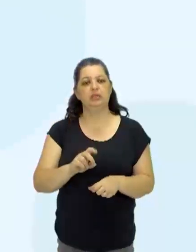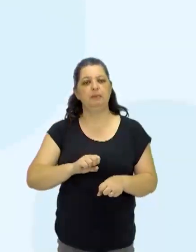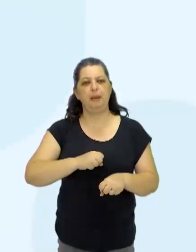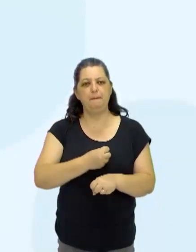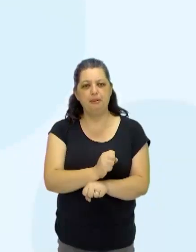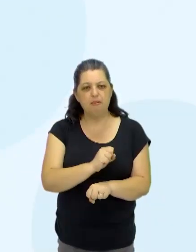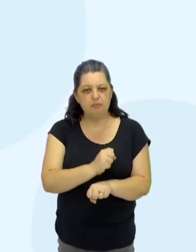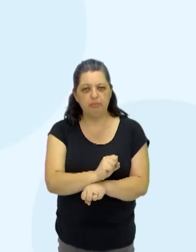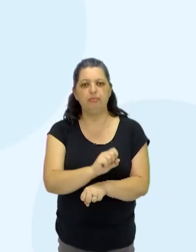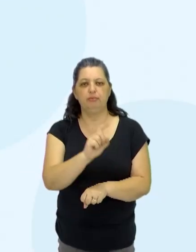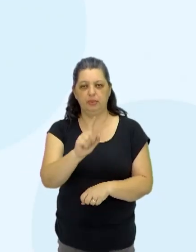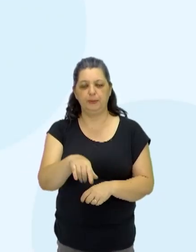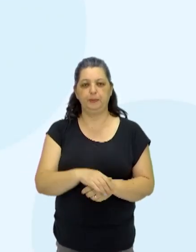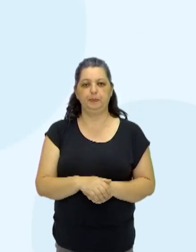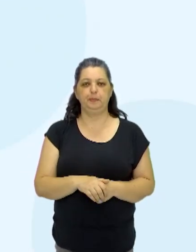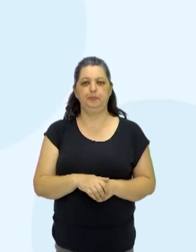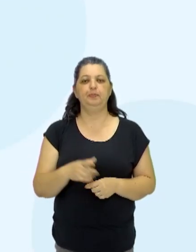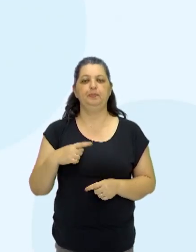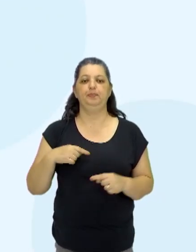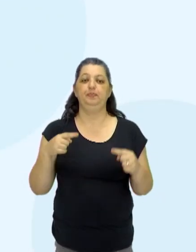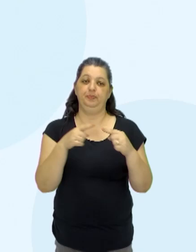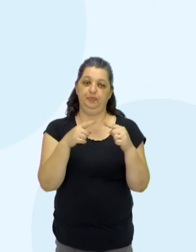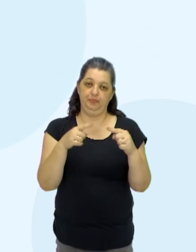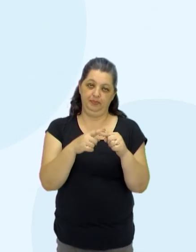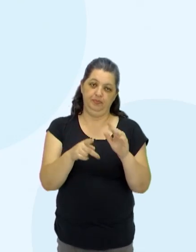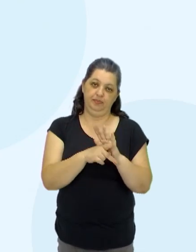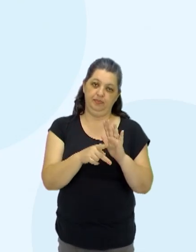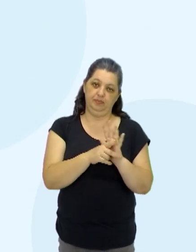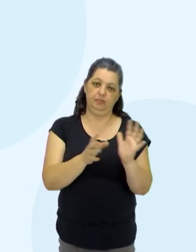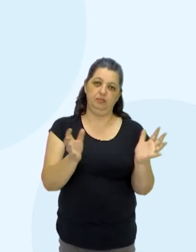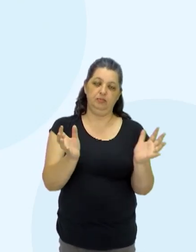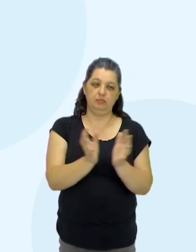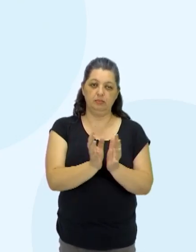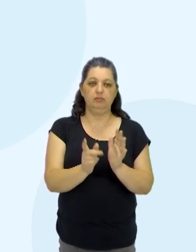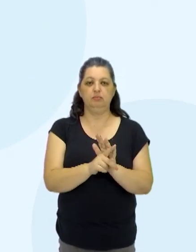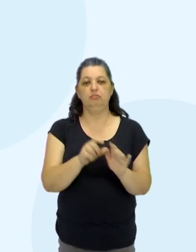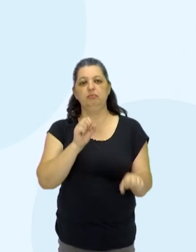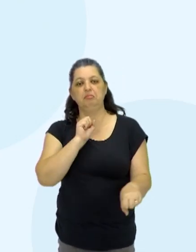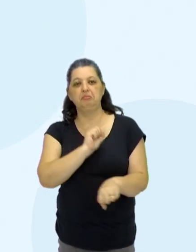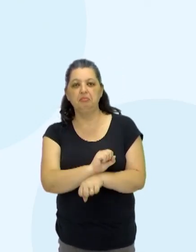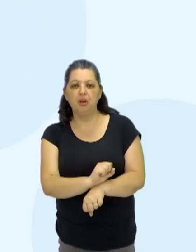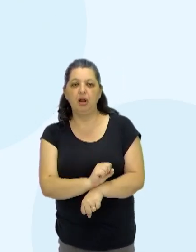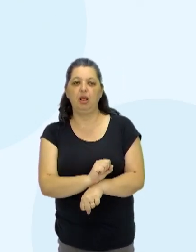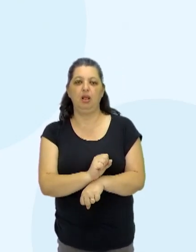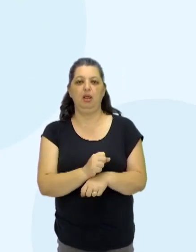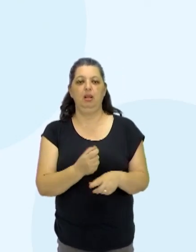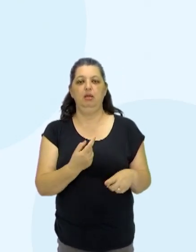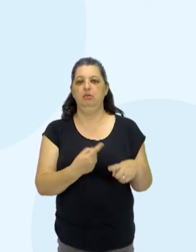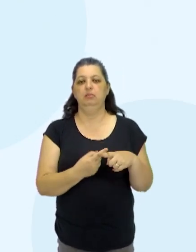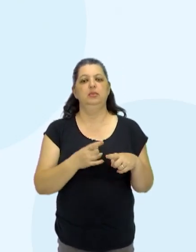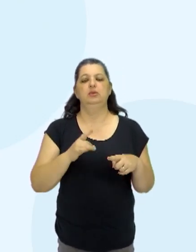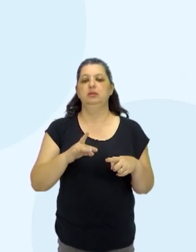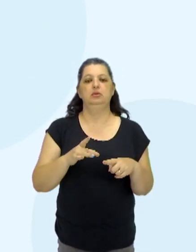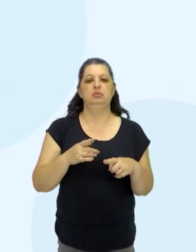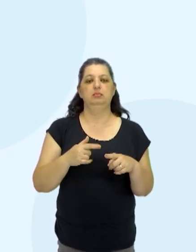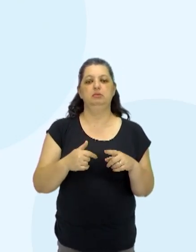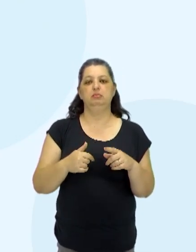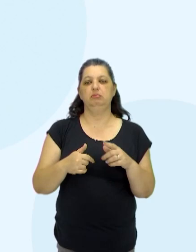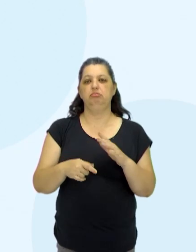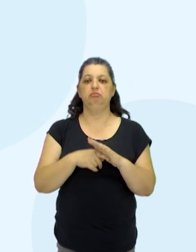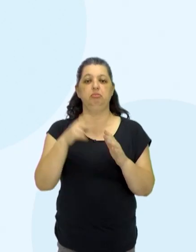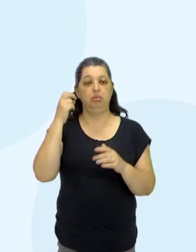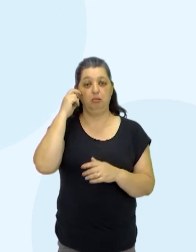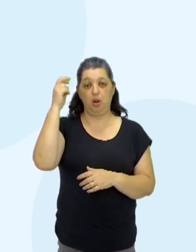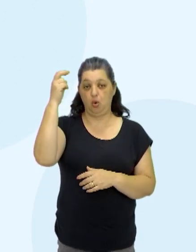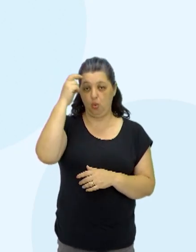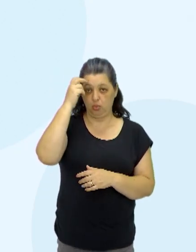empreendimento capitalista, então essa combinação de uma elite reacionária, parasitária, mais uma estrutura social, econômica e cultural,